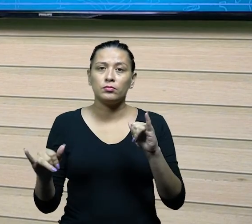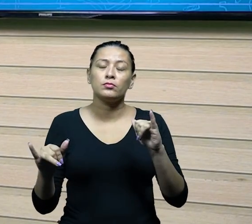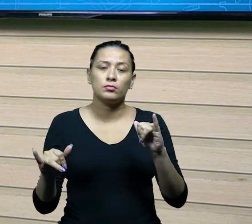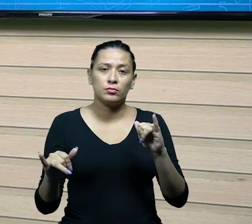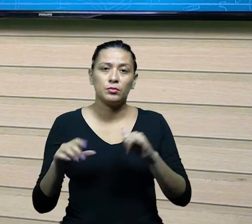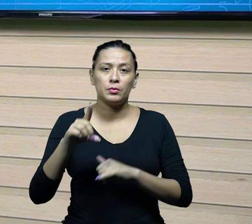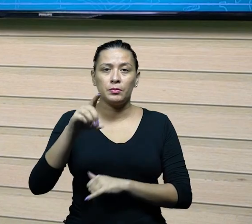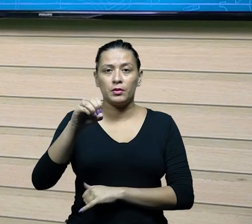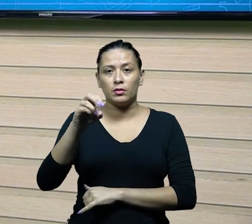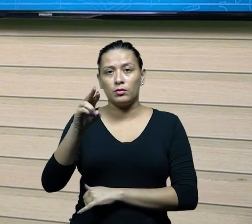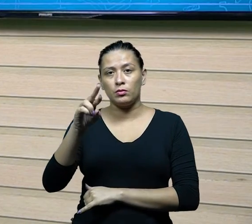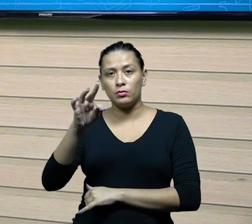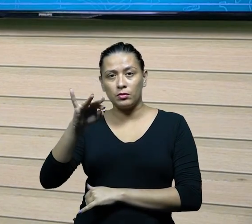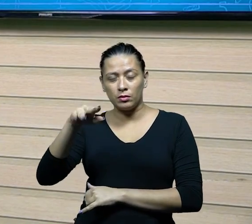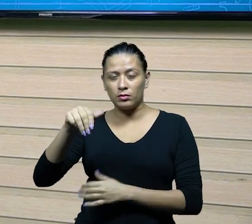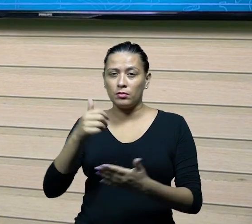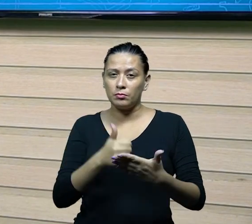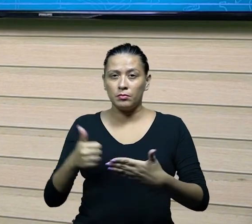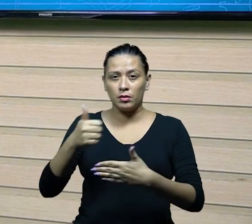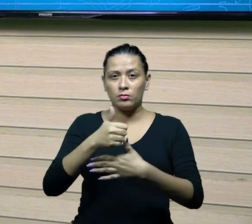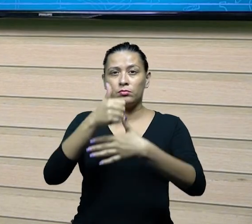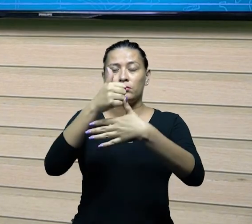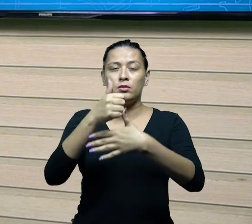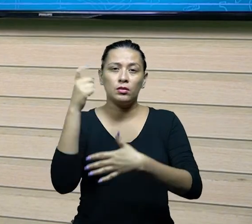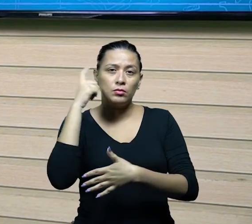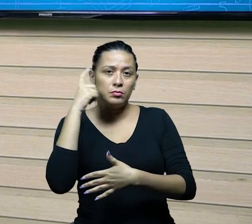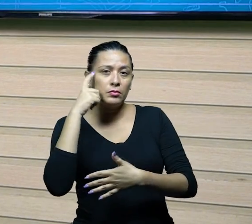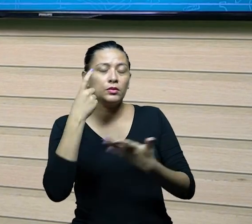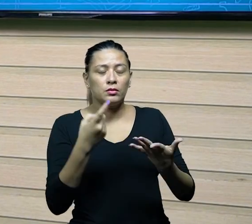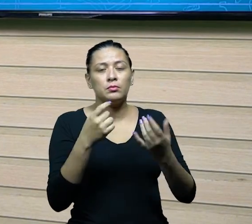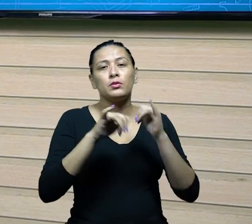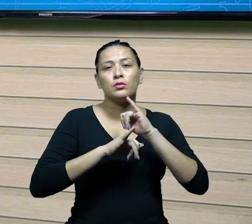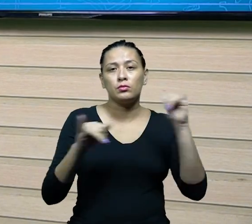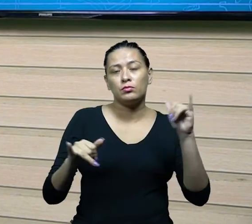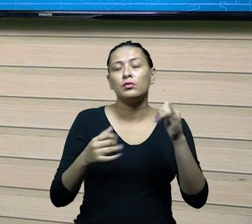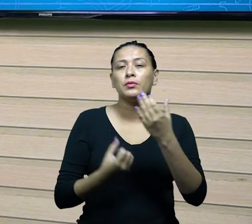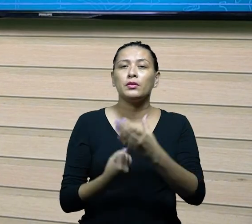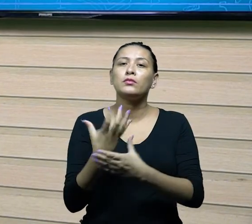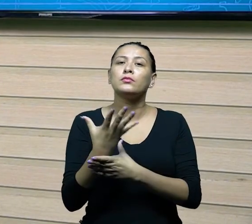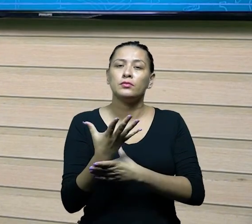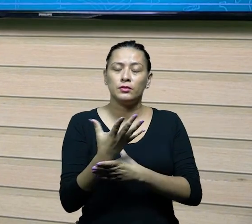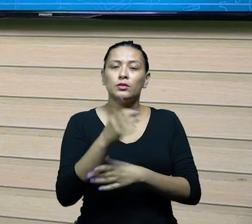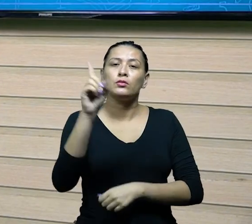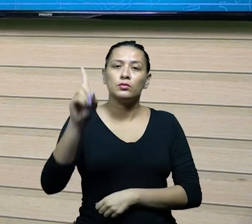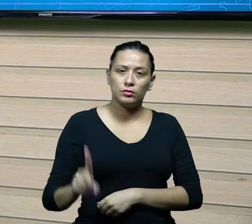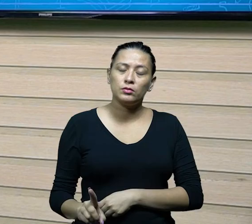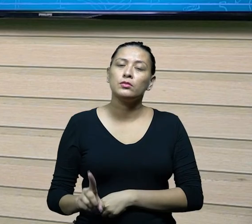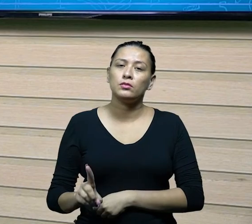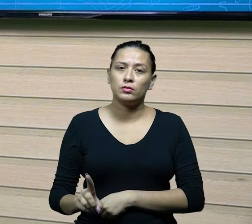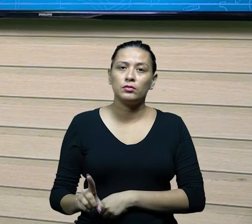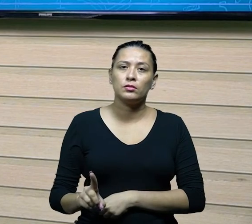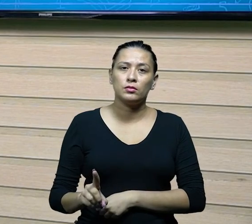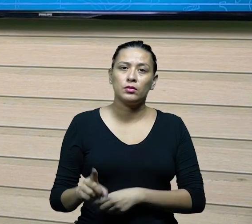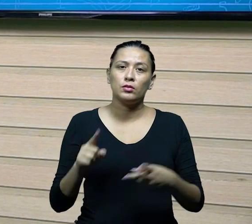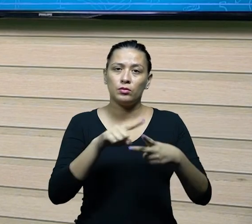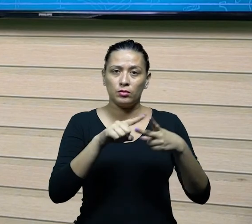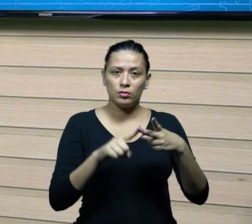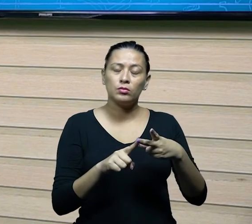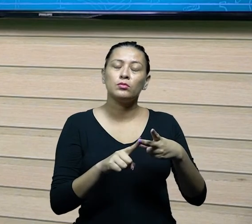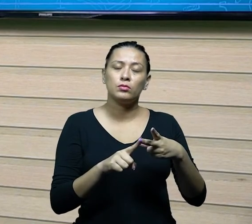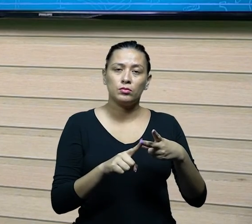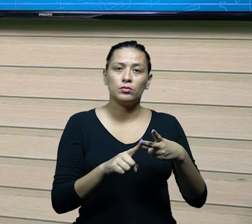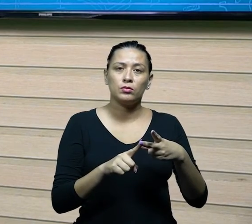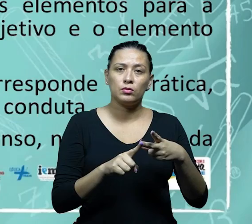a doutrina majoritária de pensamento ela disse que de fato as fontes do direito elas se dividem em Fontes materiais e fontes